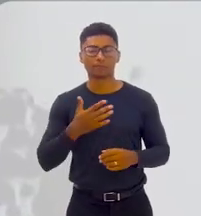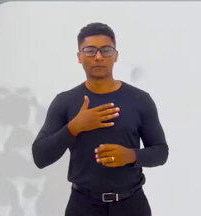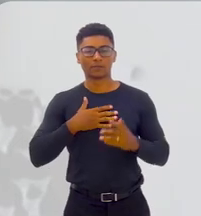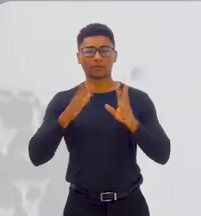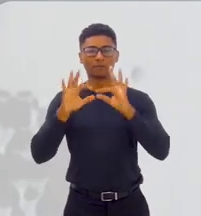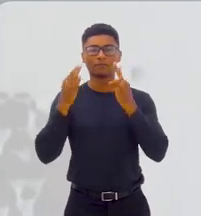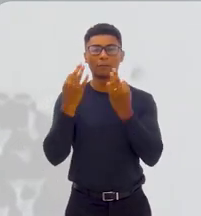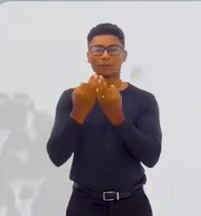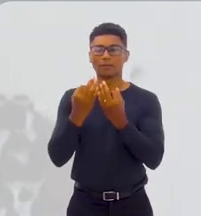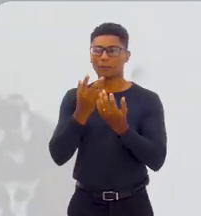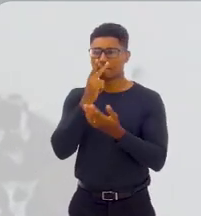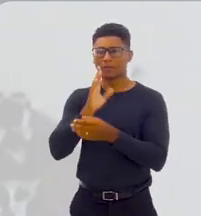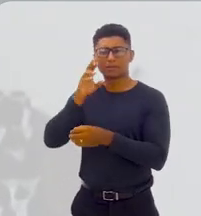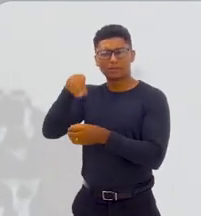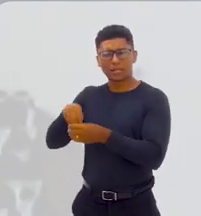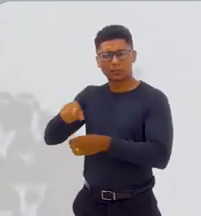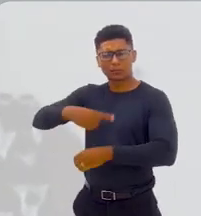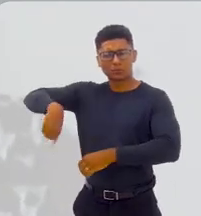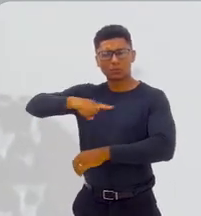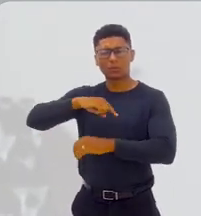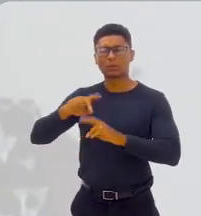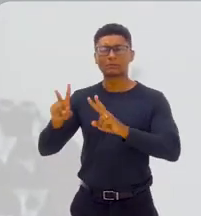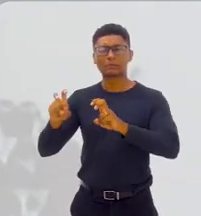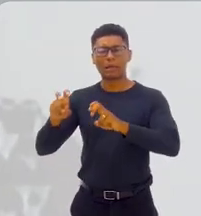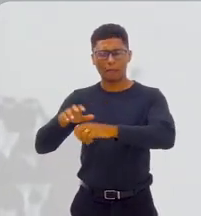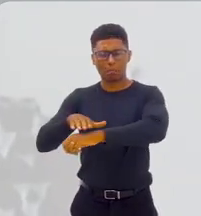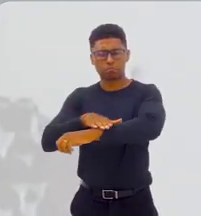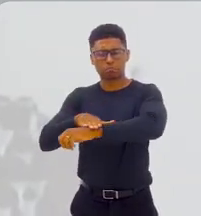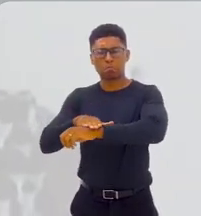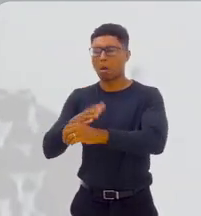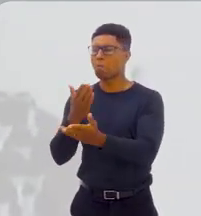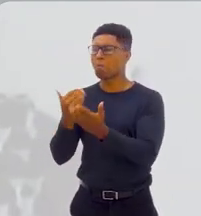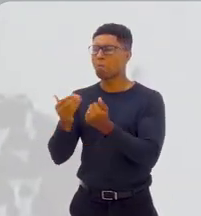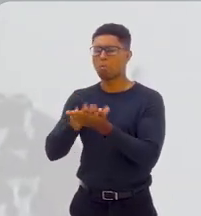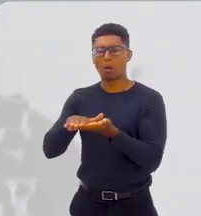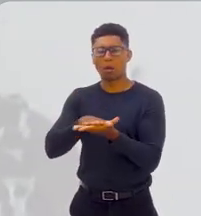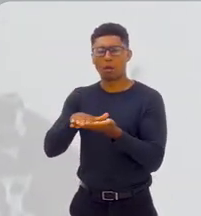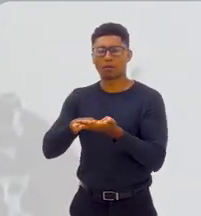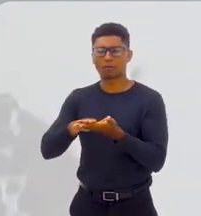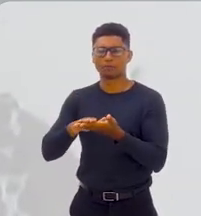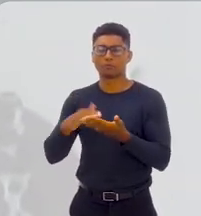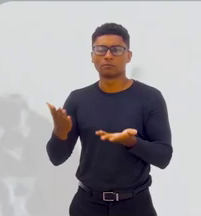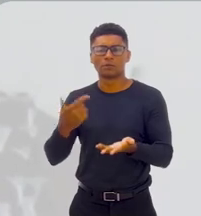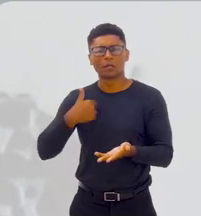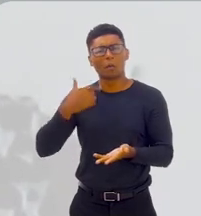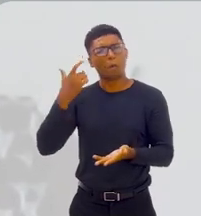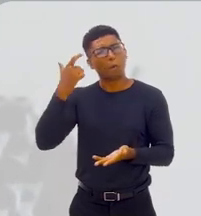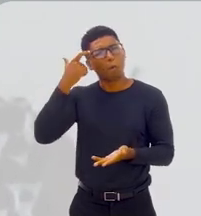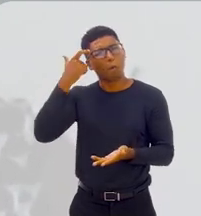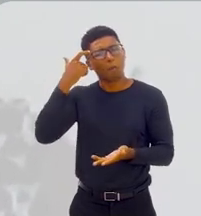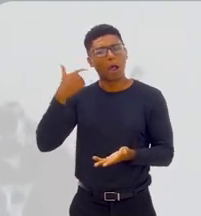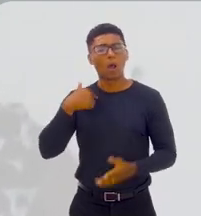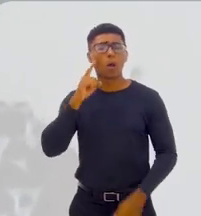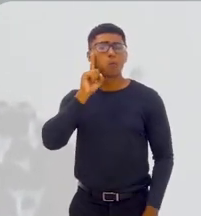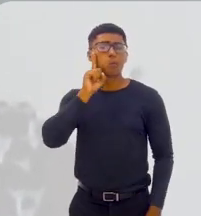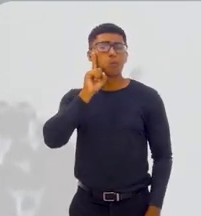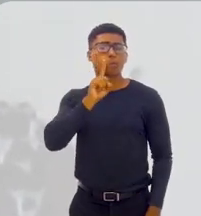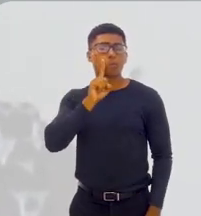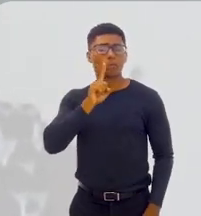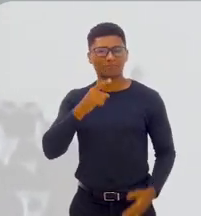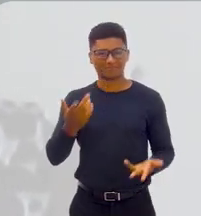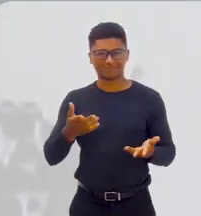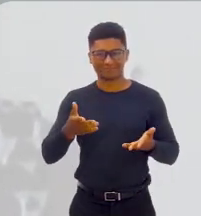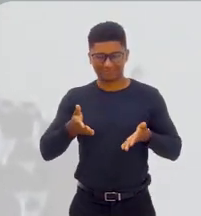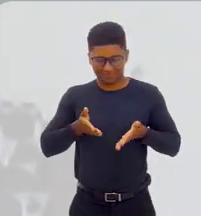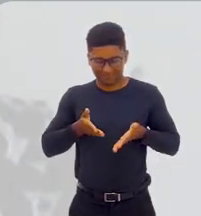minha família não tinha essa coisa da questão racial, a gente não falava sobre isso, né? Aos 18 anos, eu me declarava parda, como está na